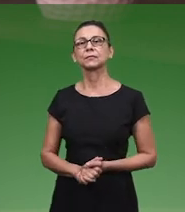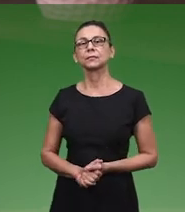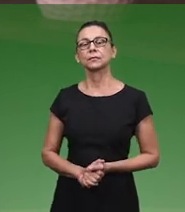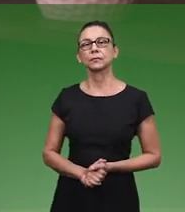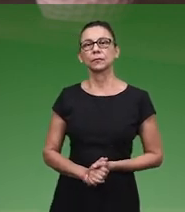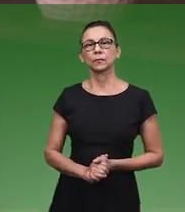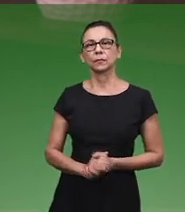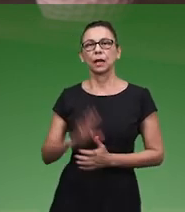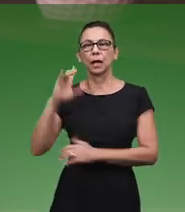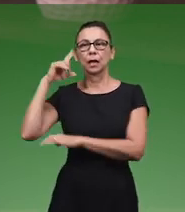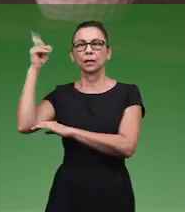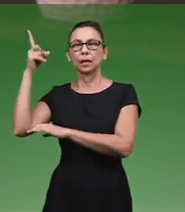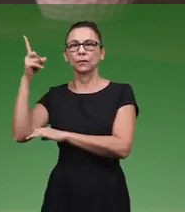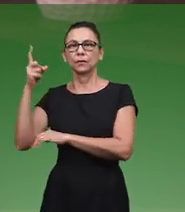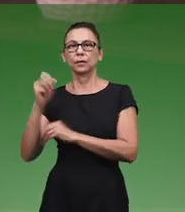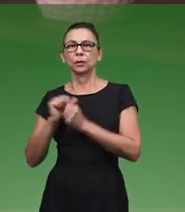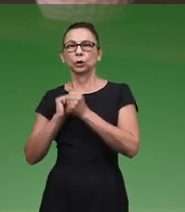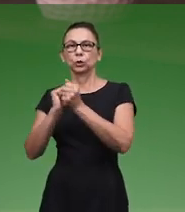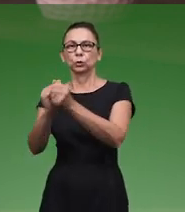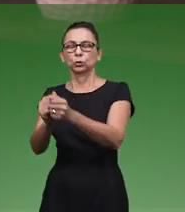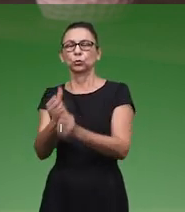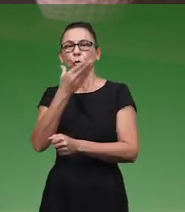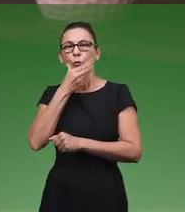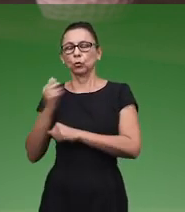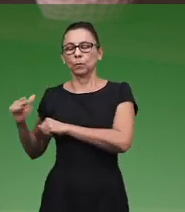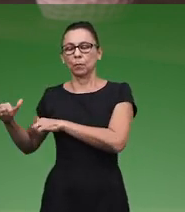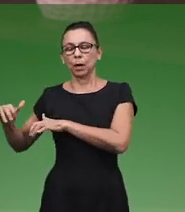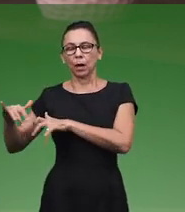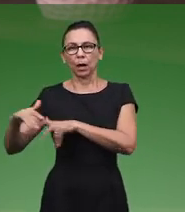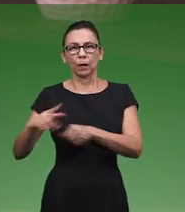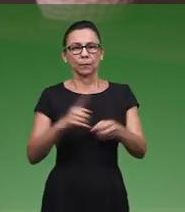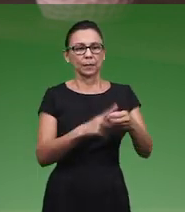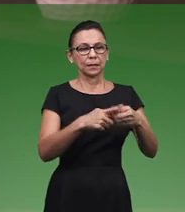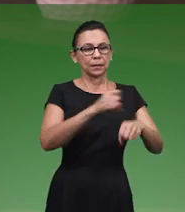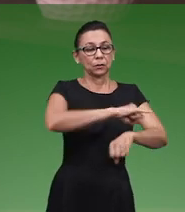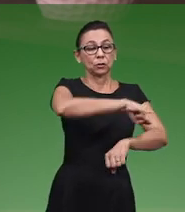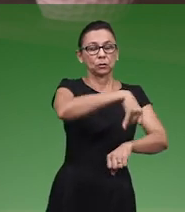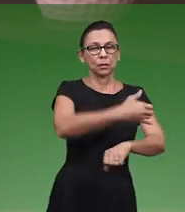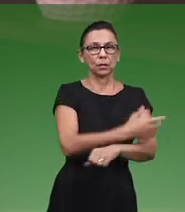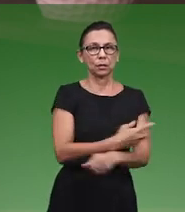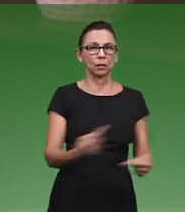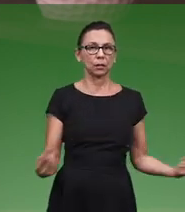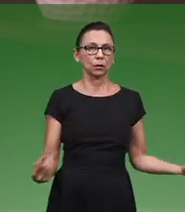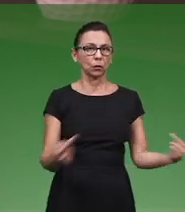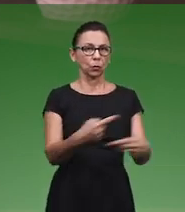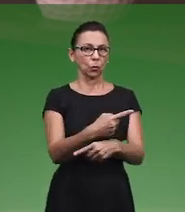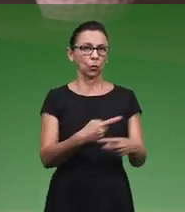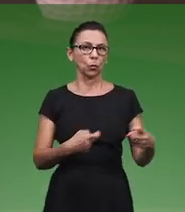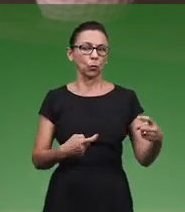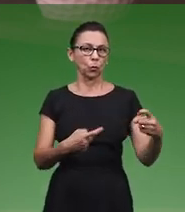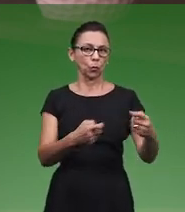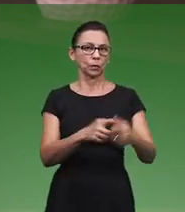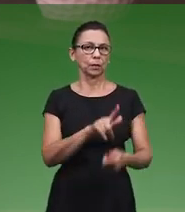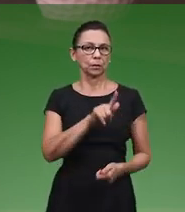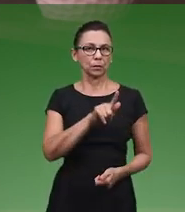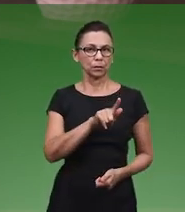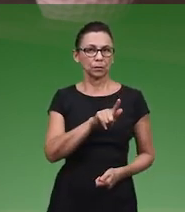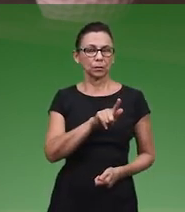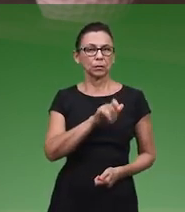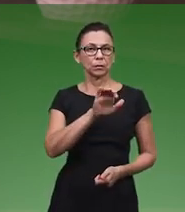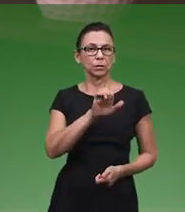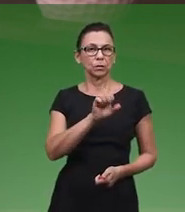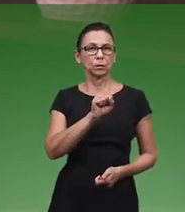E partiu o rei com os seus homens para Jerusalém, contra os jebuseus que